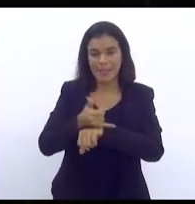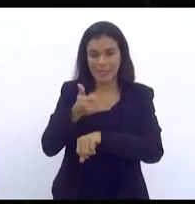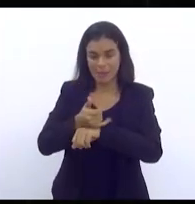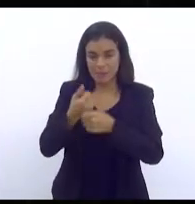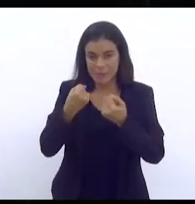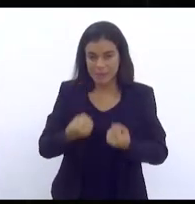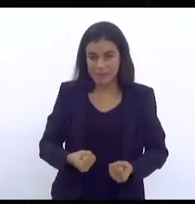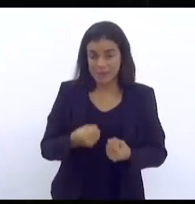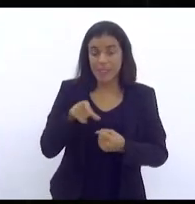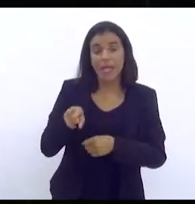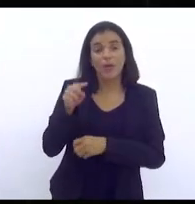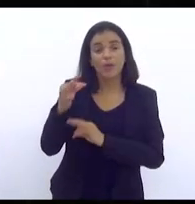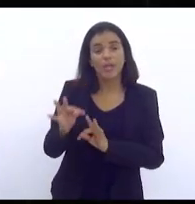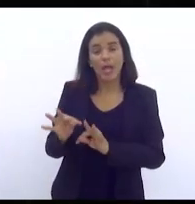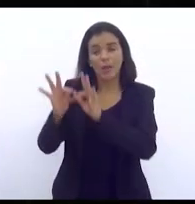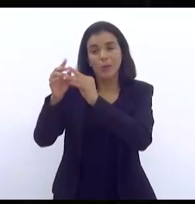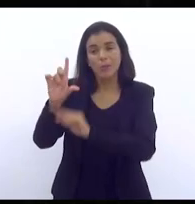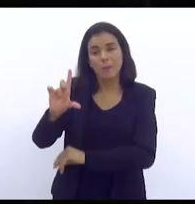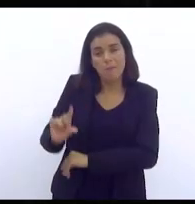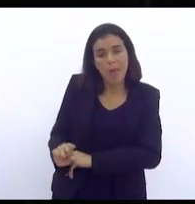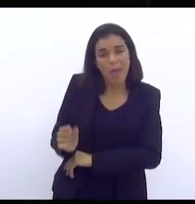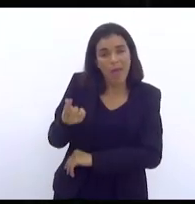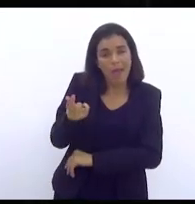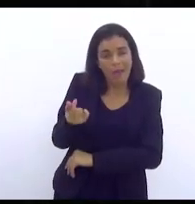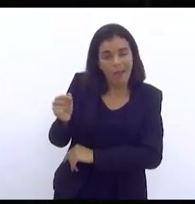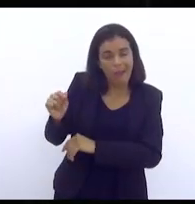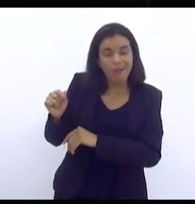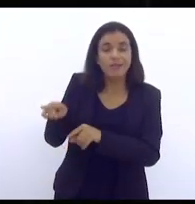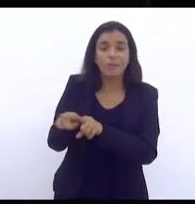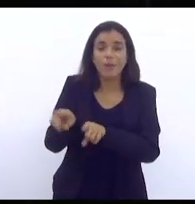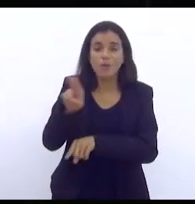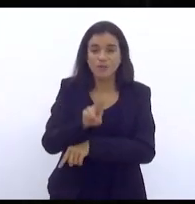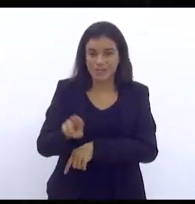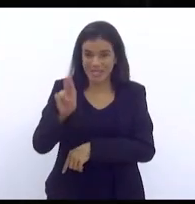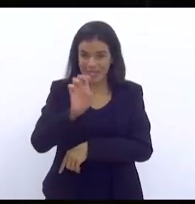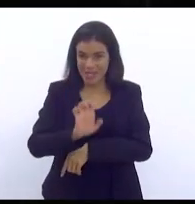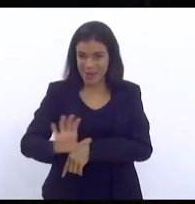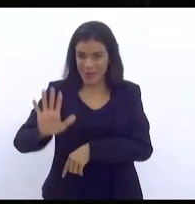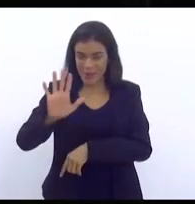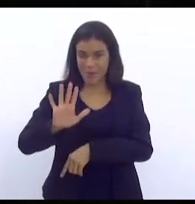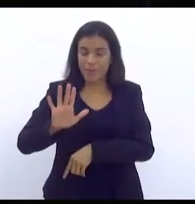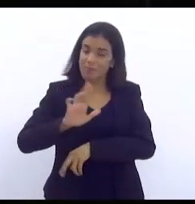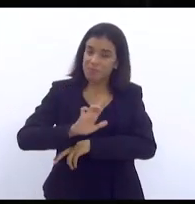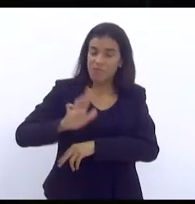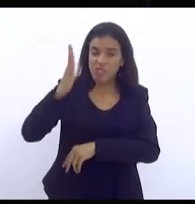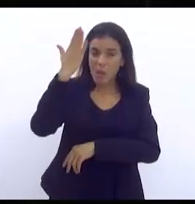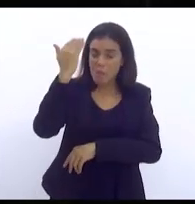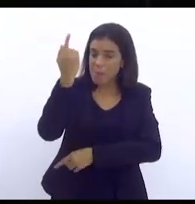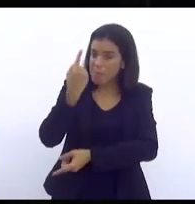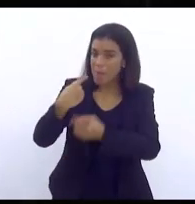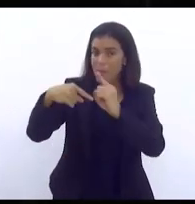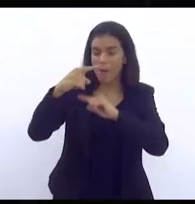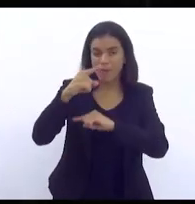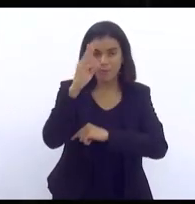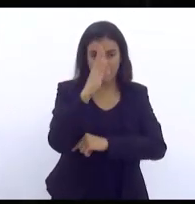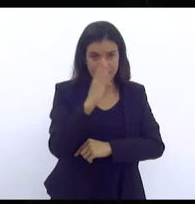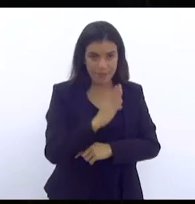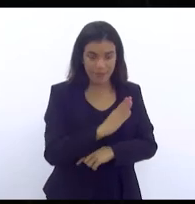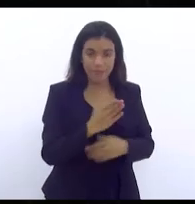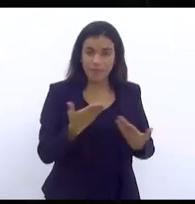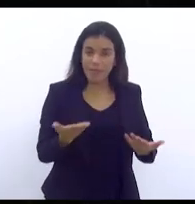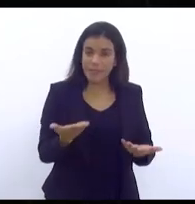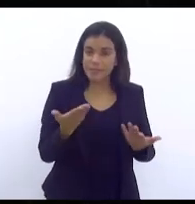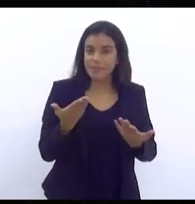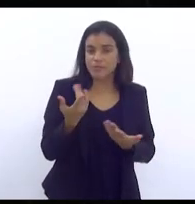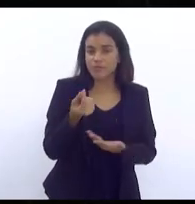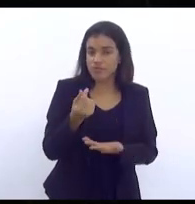tecnologia de baixo custo amplamente utilizado na Europa e com vários casos de sucesso no Brasil assim os recursos